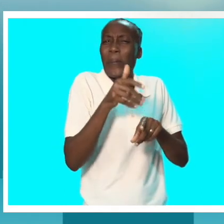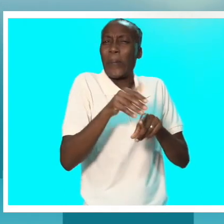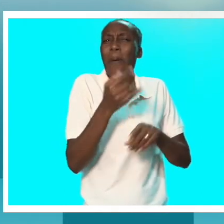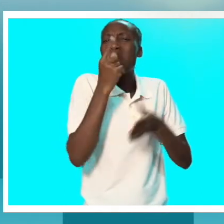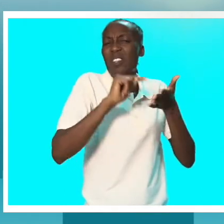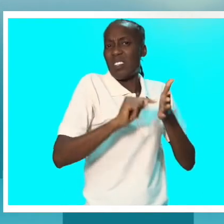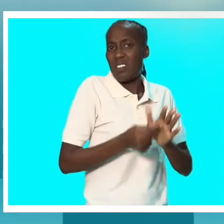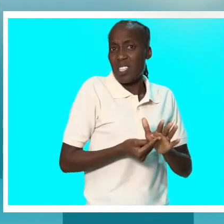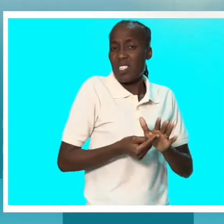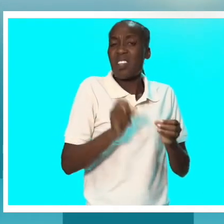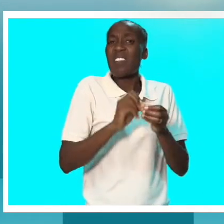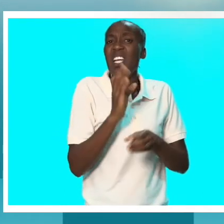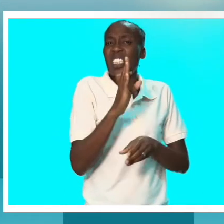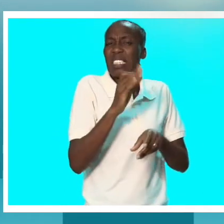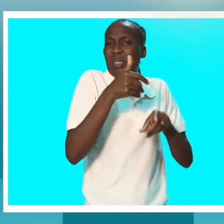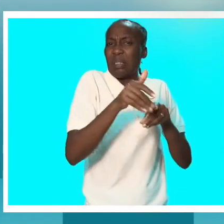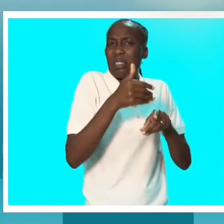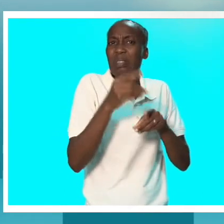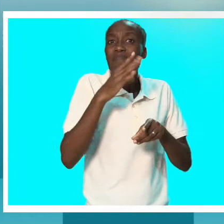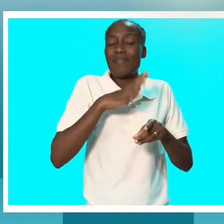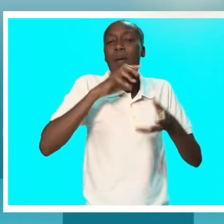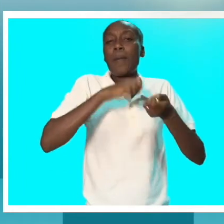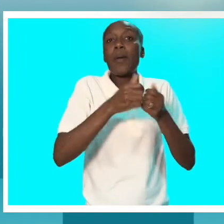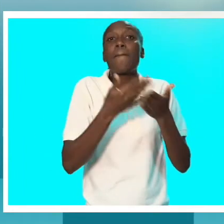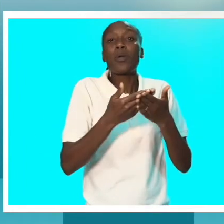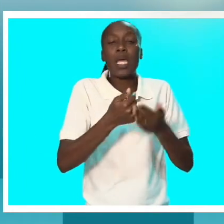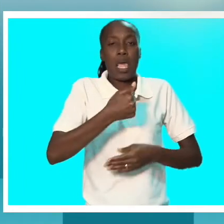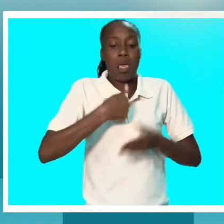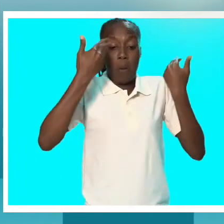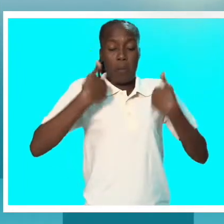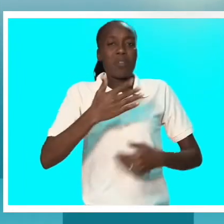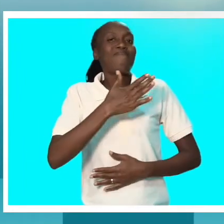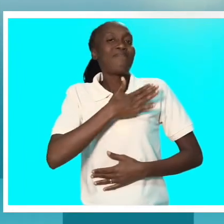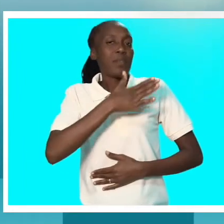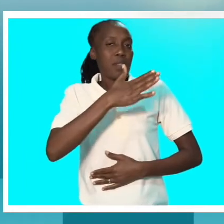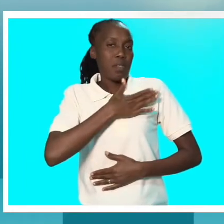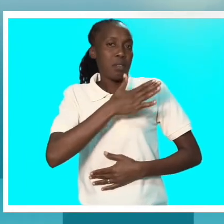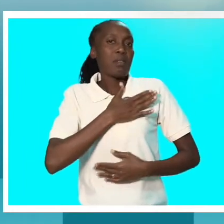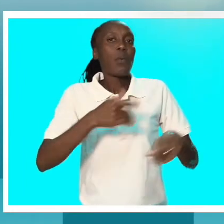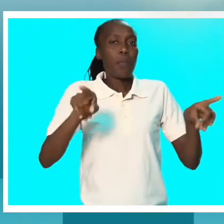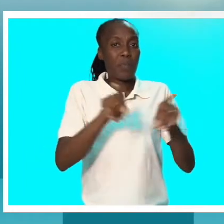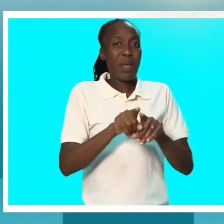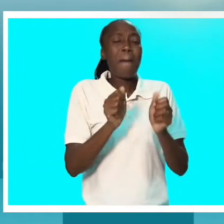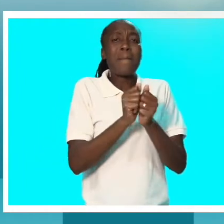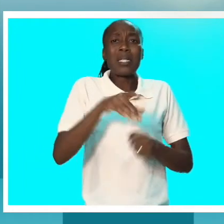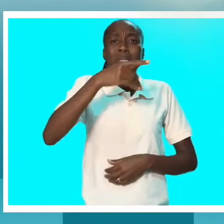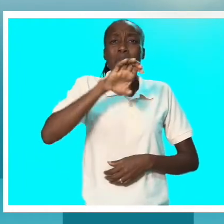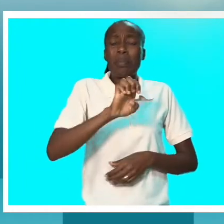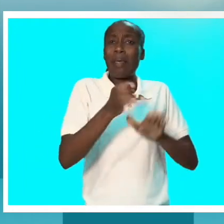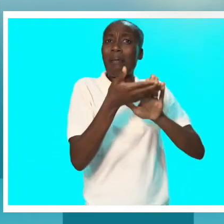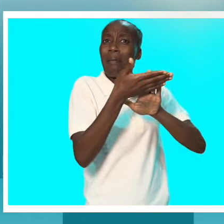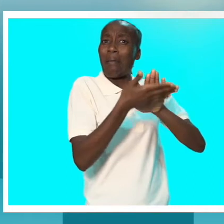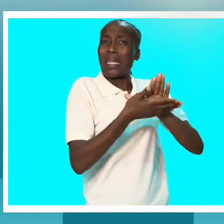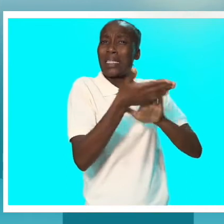vezes. Bom, esta urinária também está associada para o pessoal hipertenso. Tenho atenção já há muito tempo. Mas esta parte de